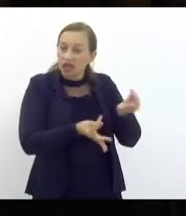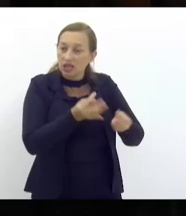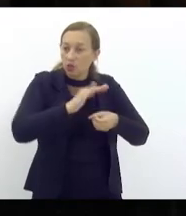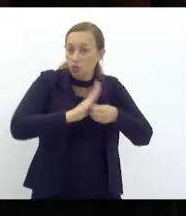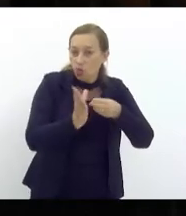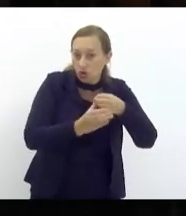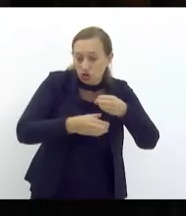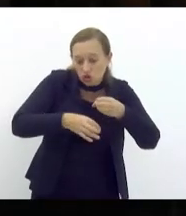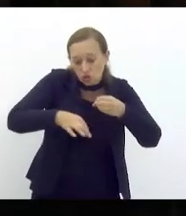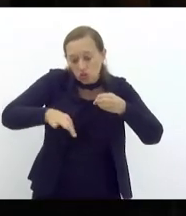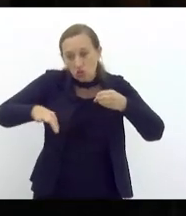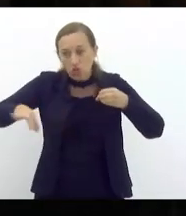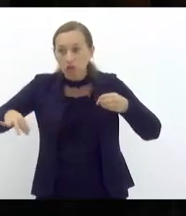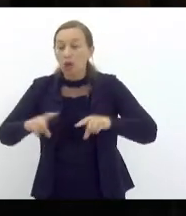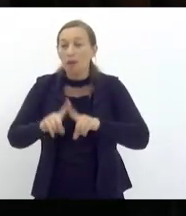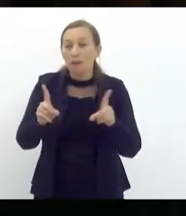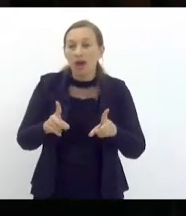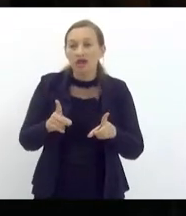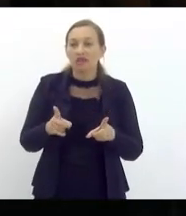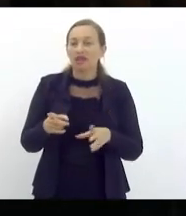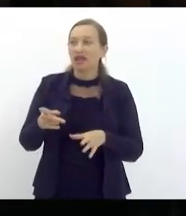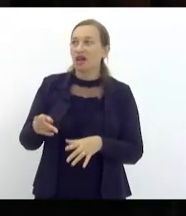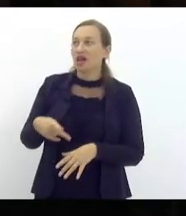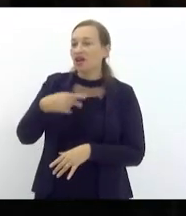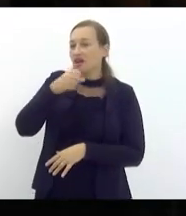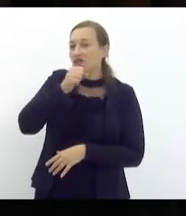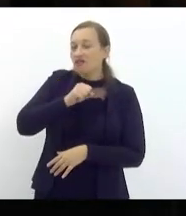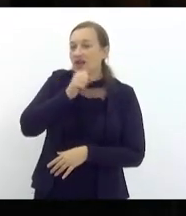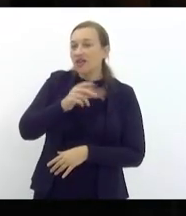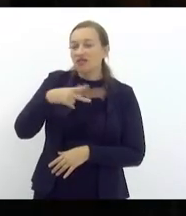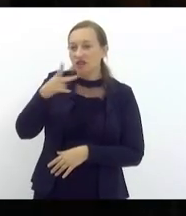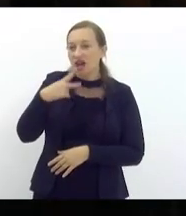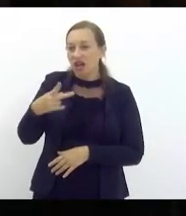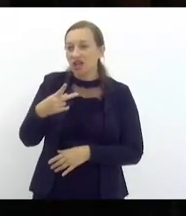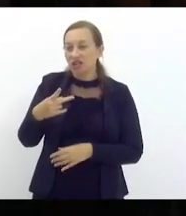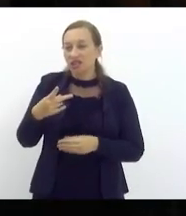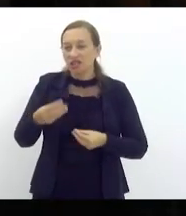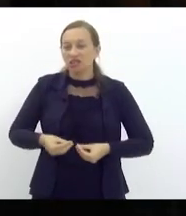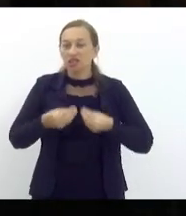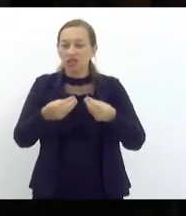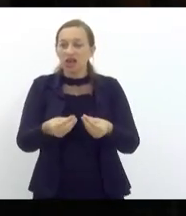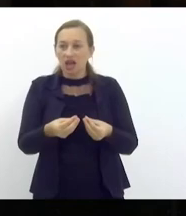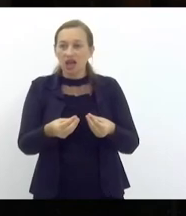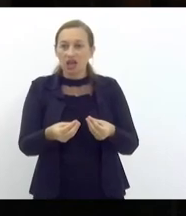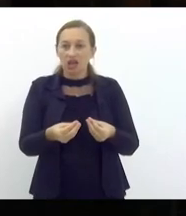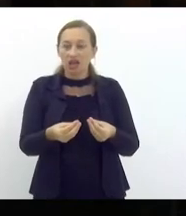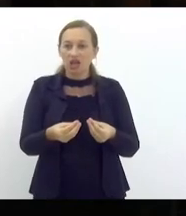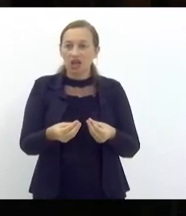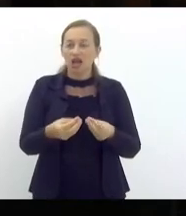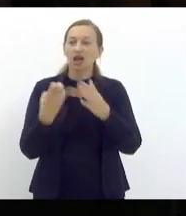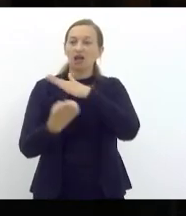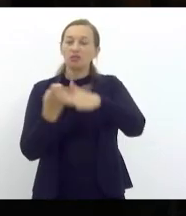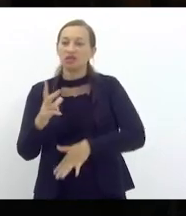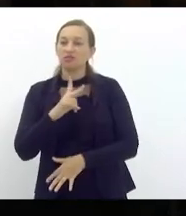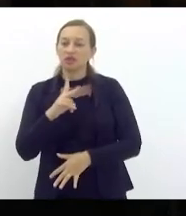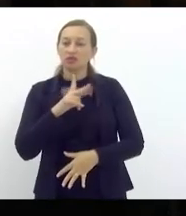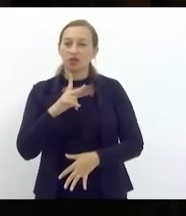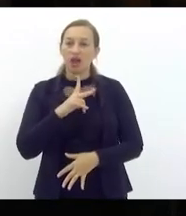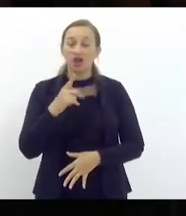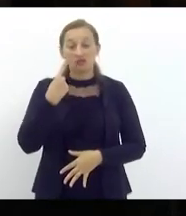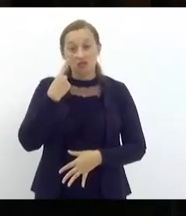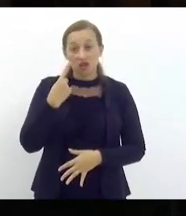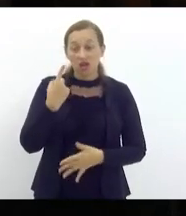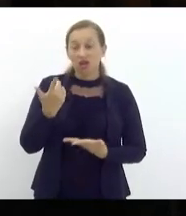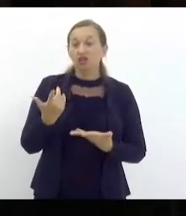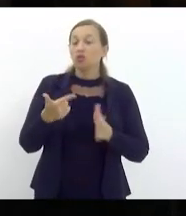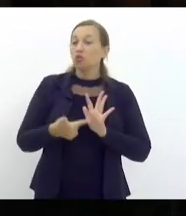esgoto só que esse velho argumento de colocar na mão dos interesses privados já se mostrou que não adianta em nada só fica